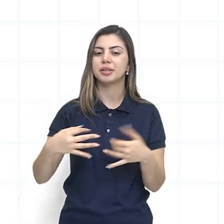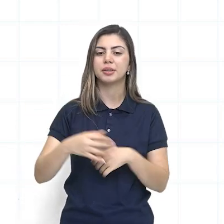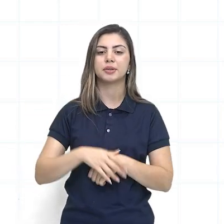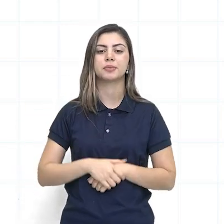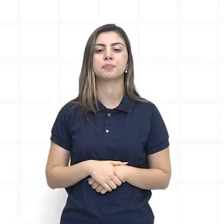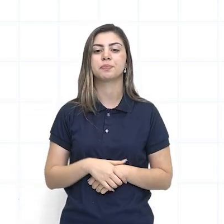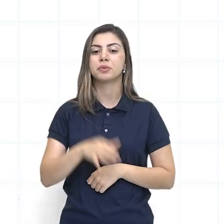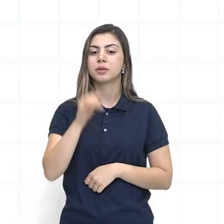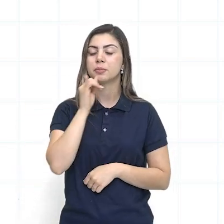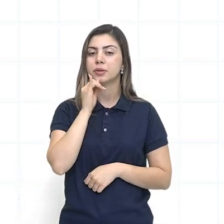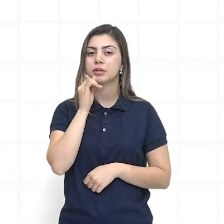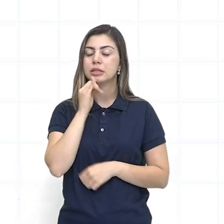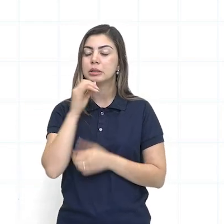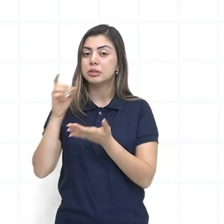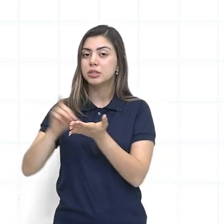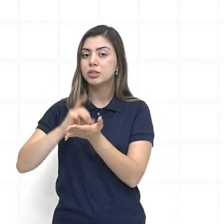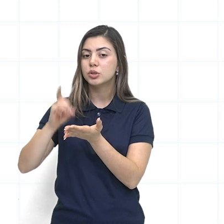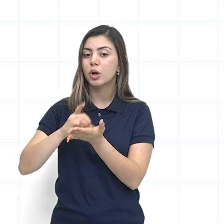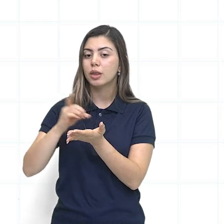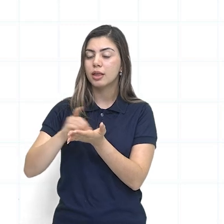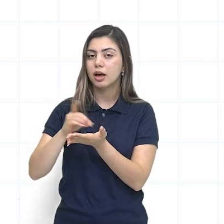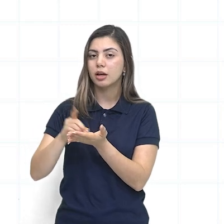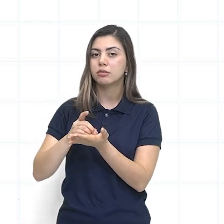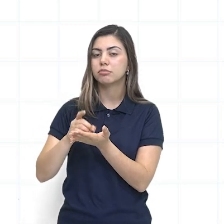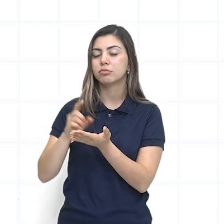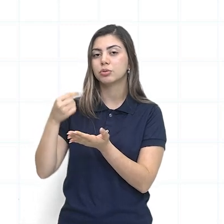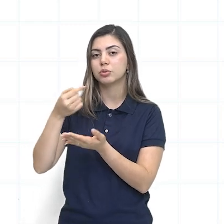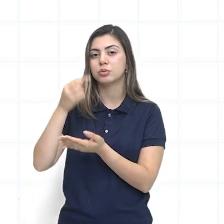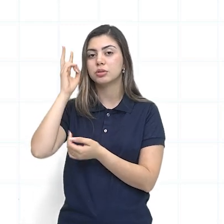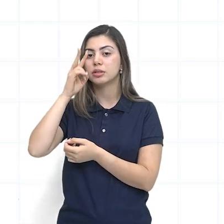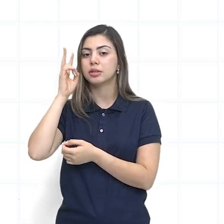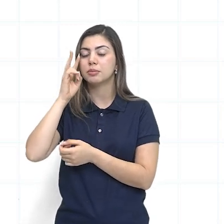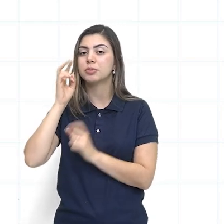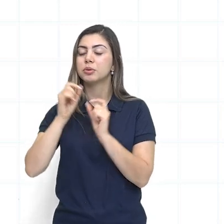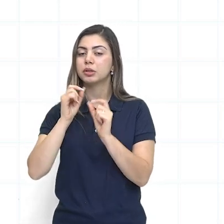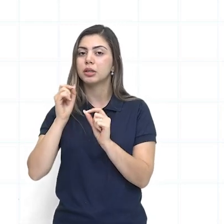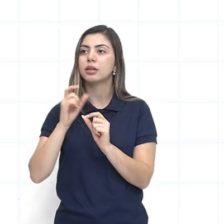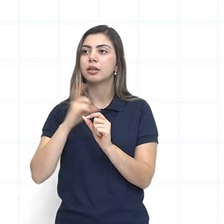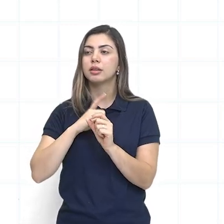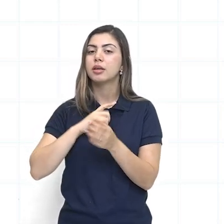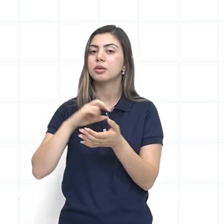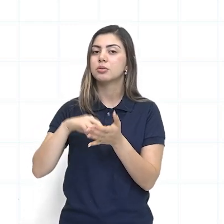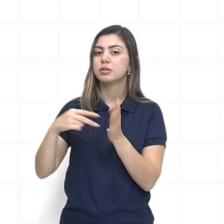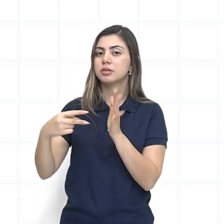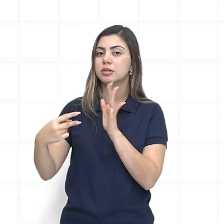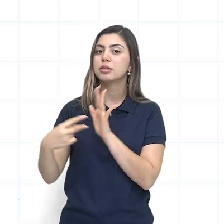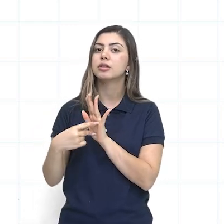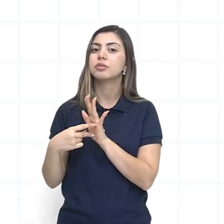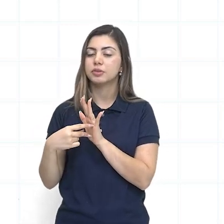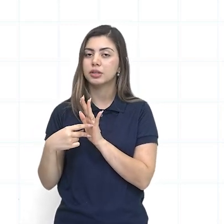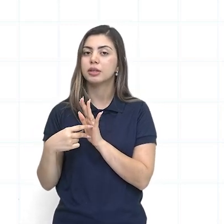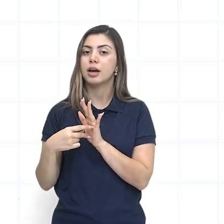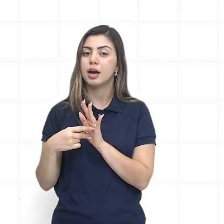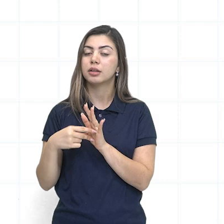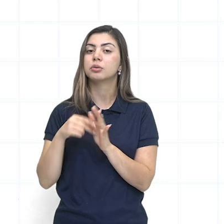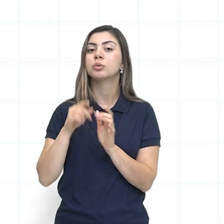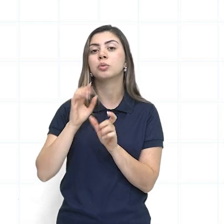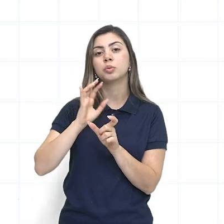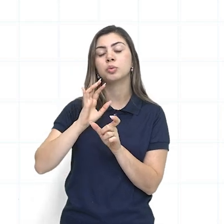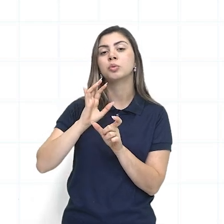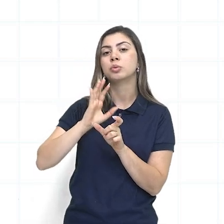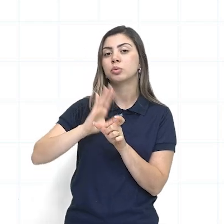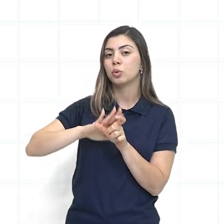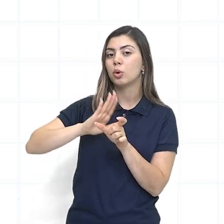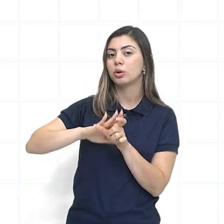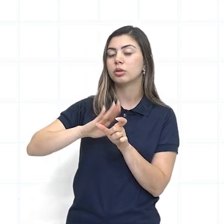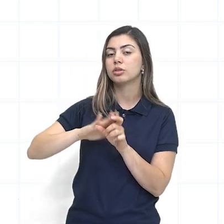Quando se diz do dicionário, lembrando que também vai estar lá, né, o significado conotativo também